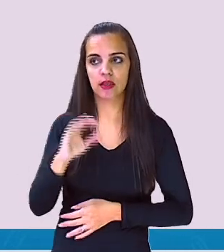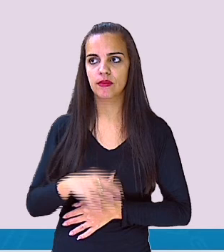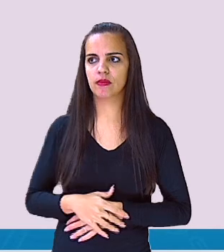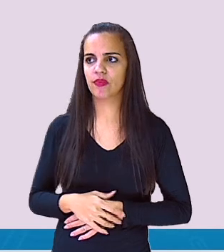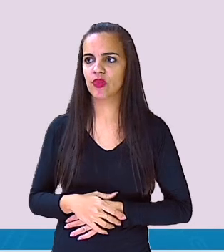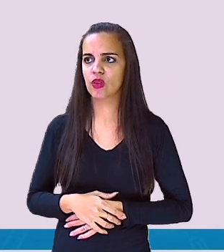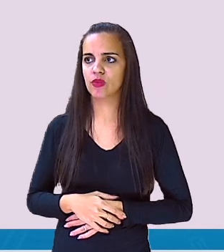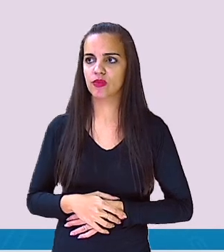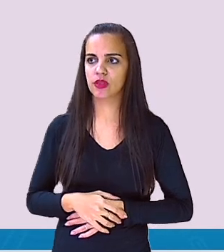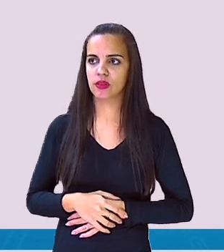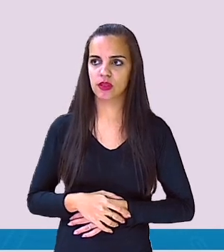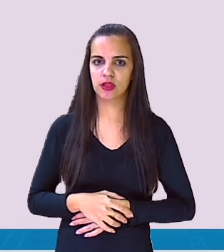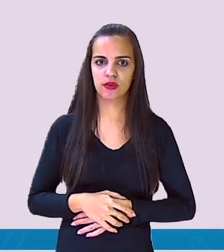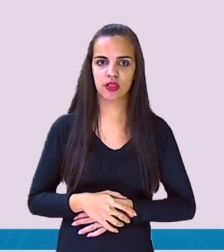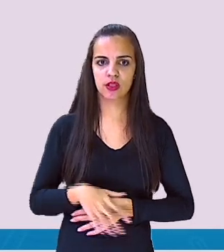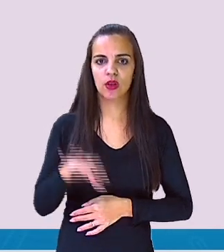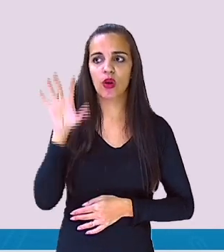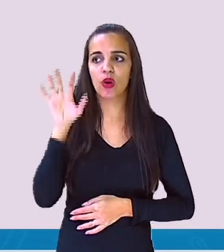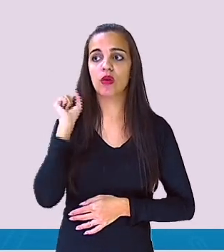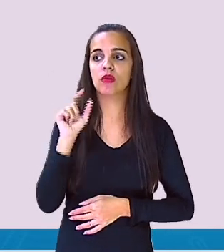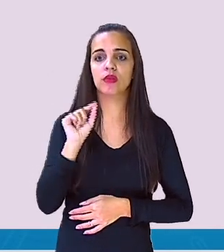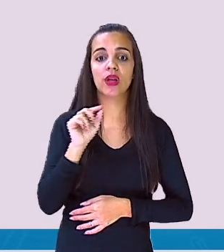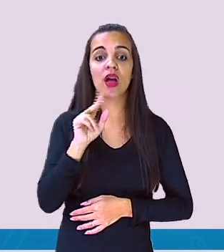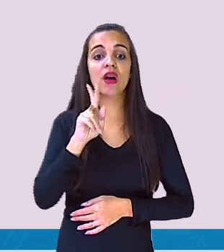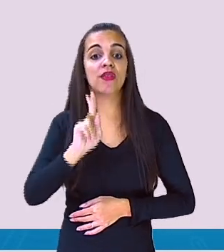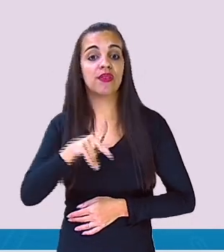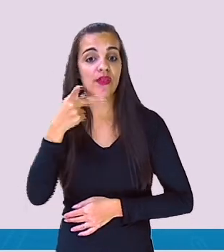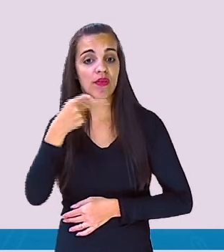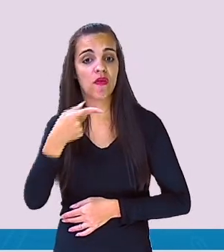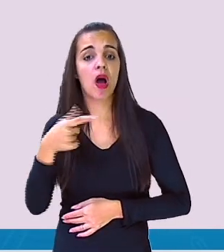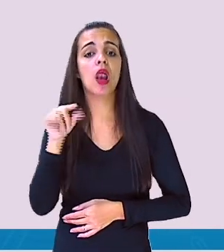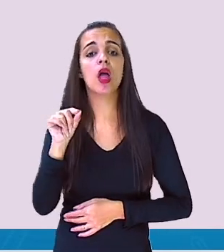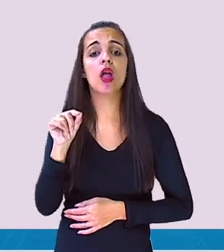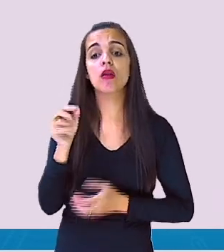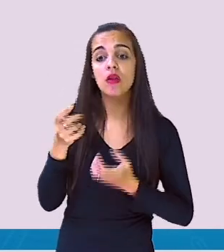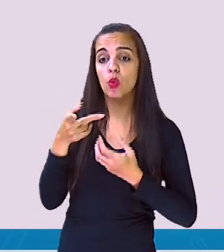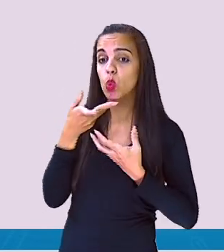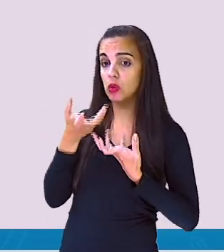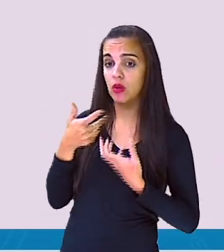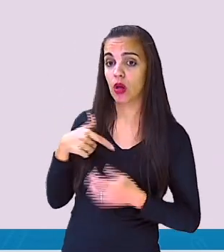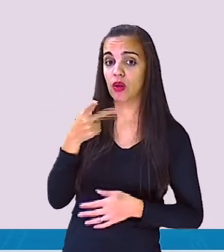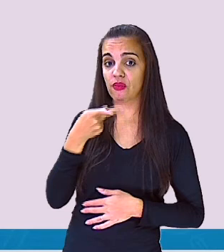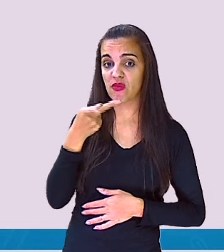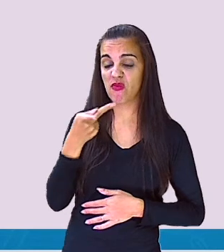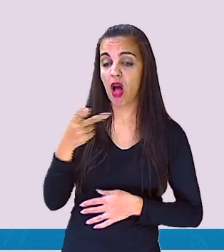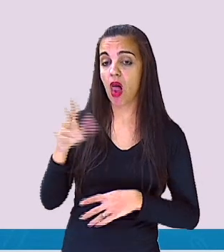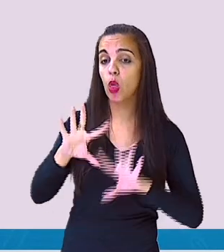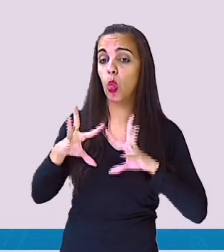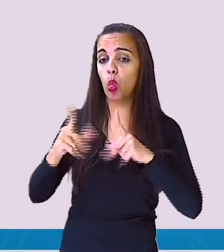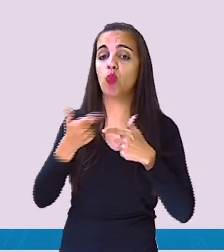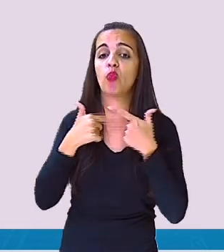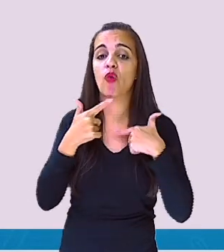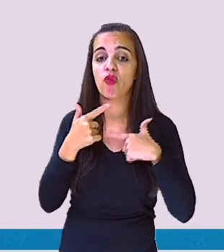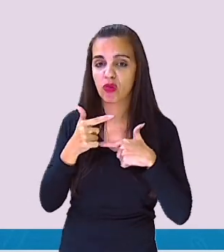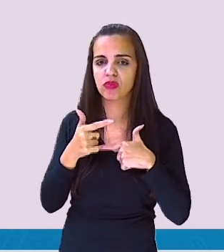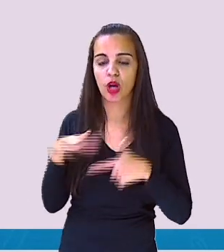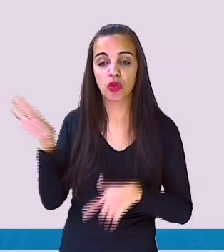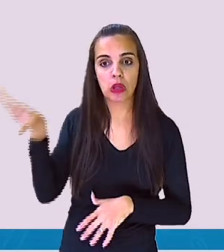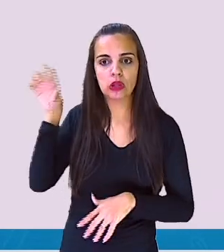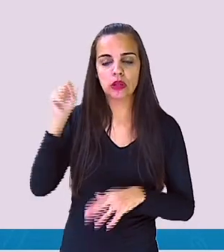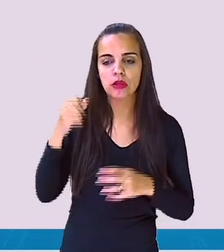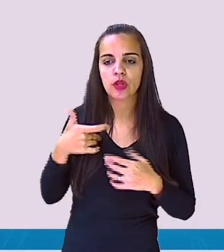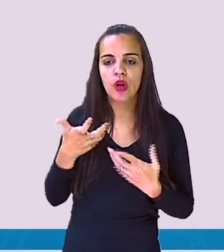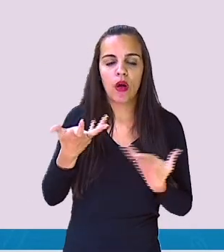quis, ouvi o que não quis. Olha o nosso verbo aí. Isso mesmo, sujeito oculto, que